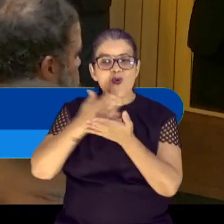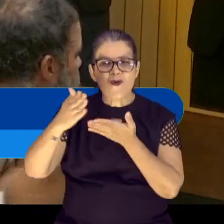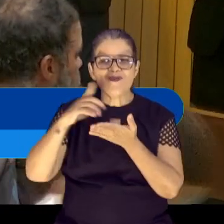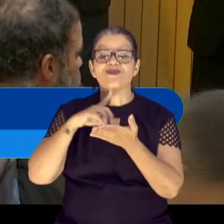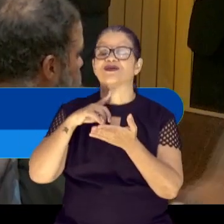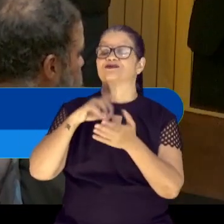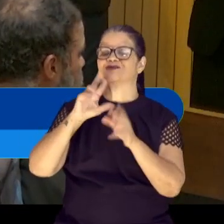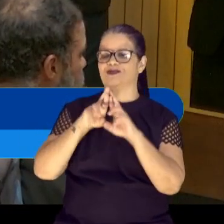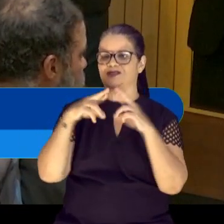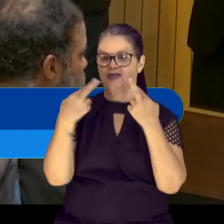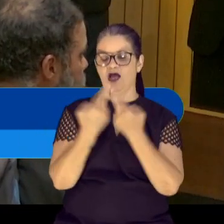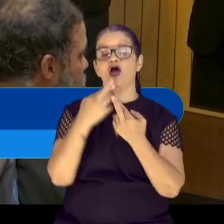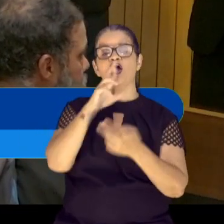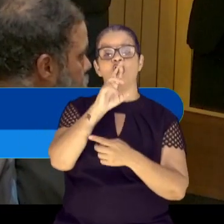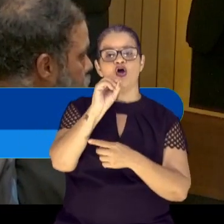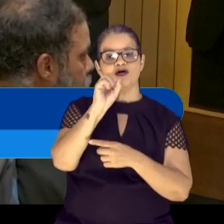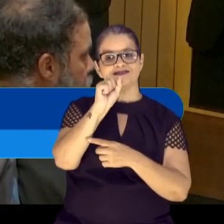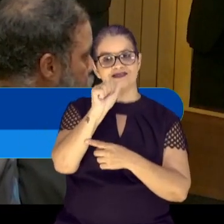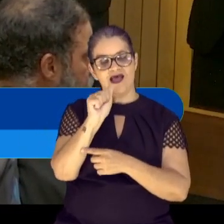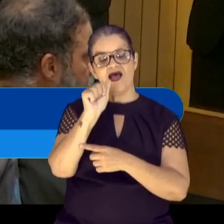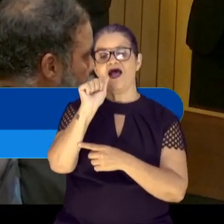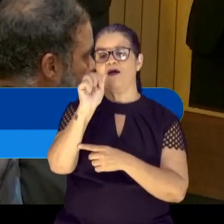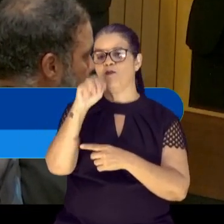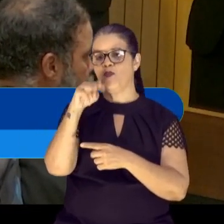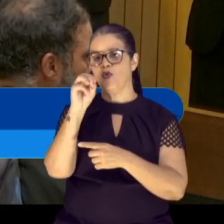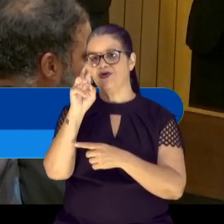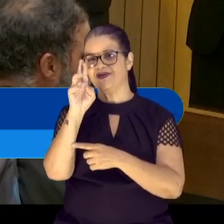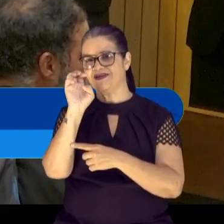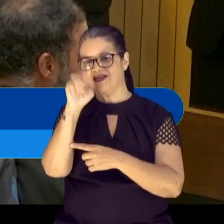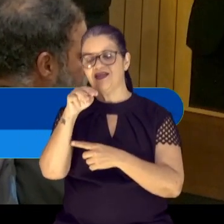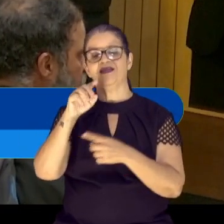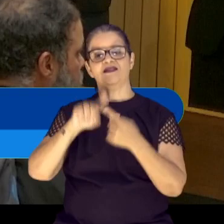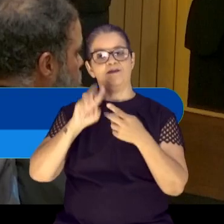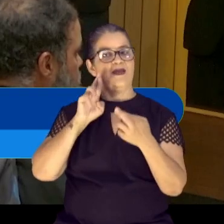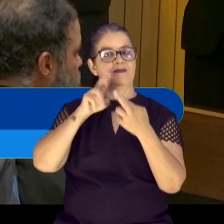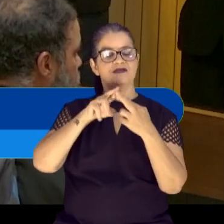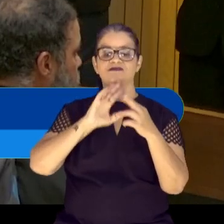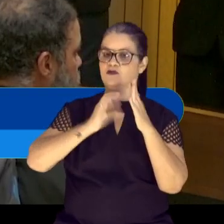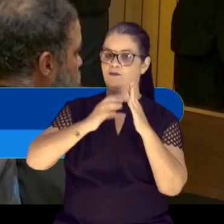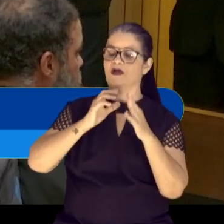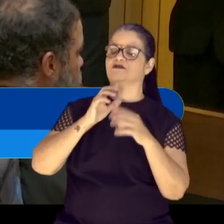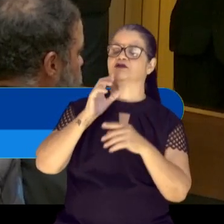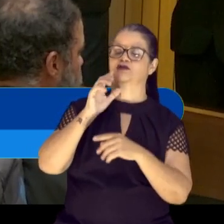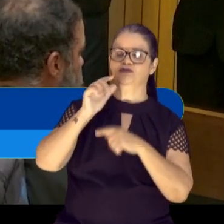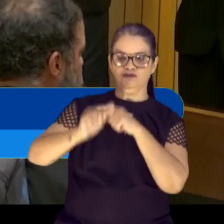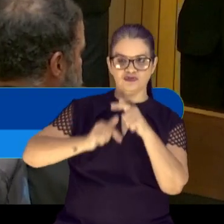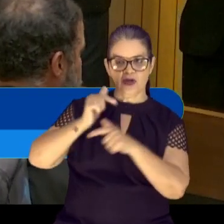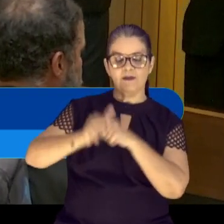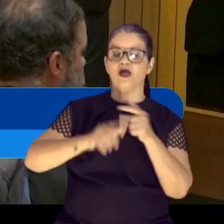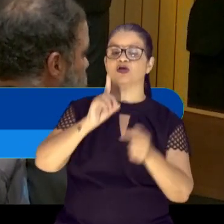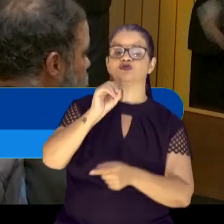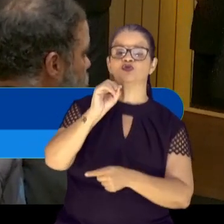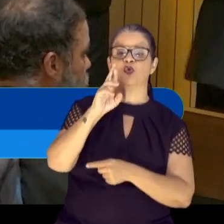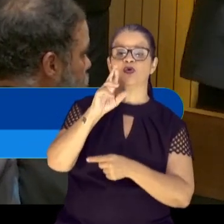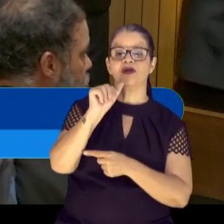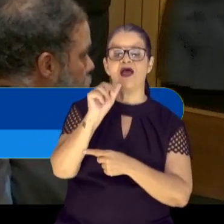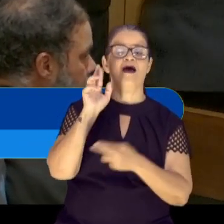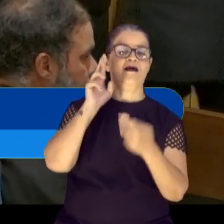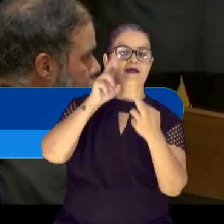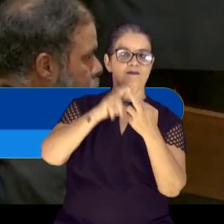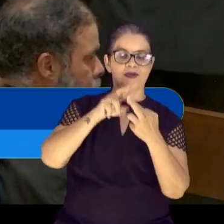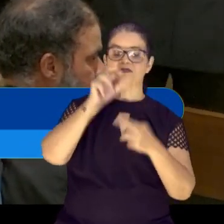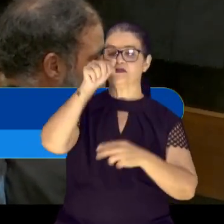Saudar a deputada Rosa Amorim, que aqui representa também o Partido dos Trabalhadores. Saudar Doura Pires,